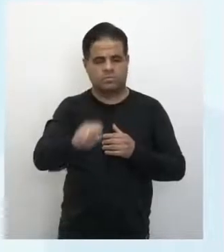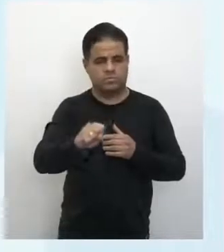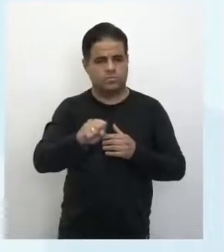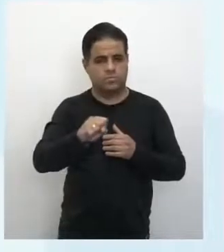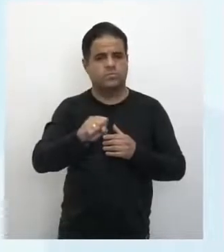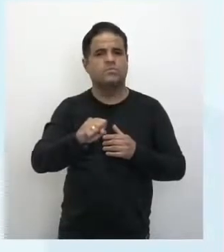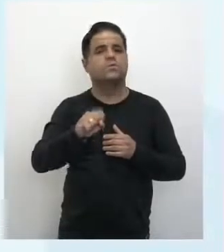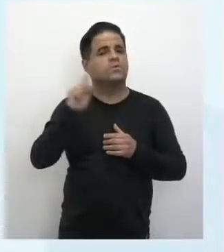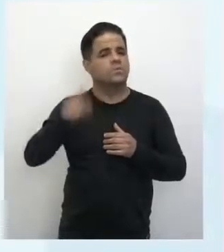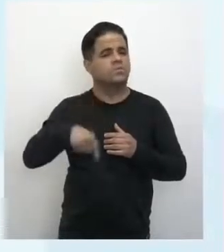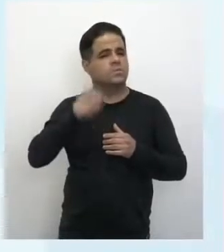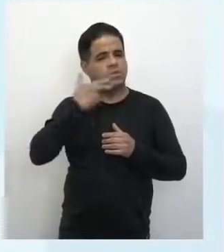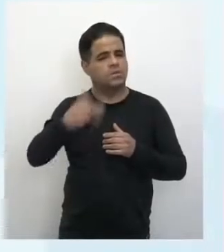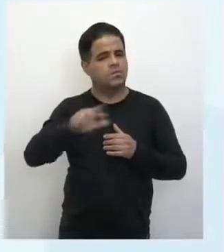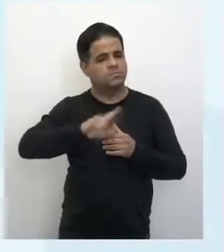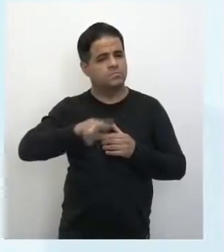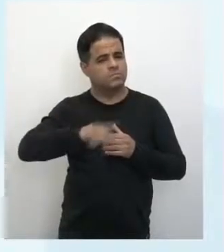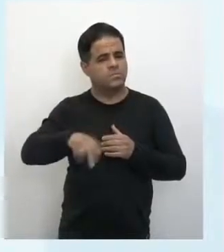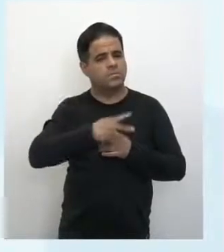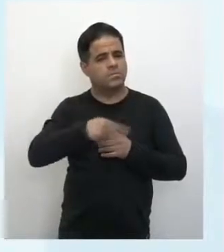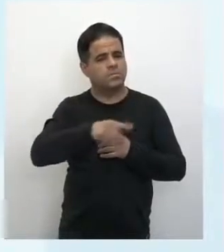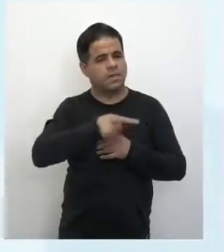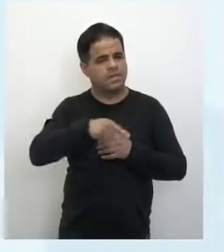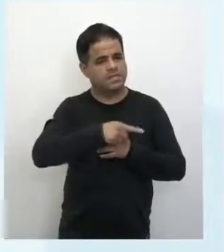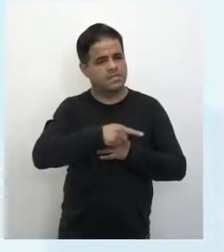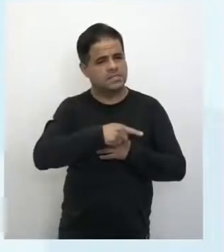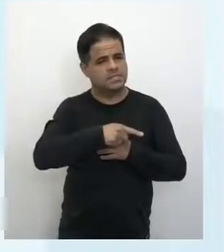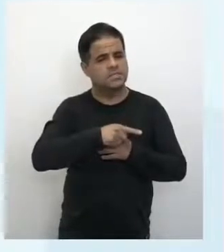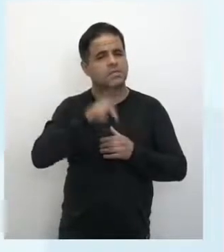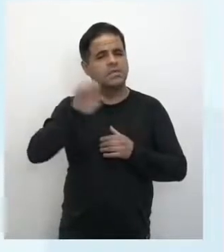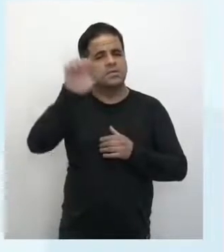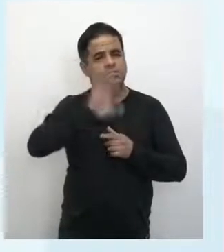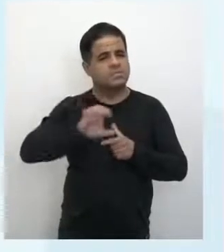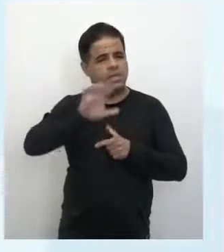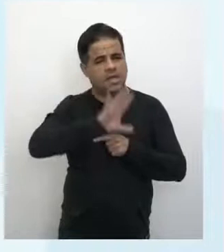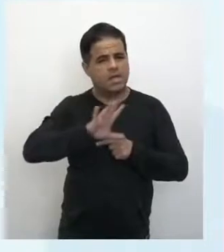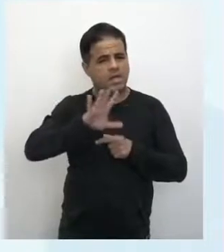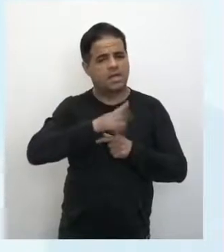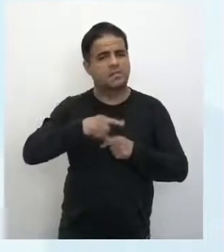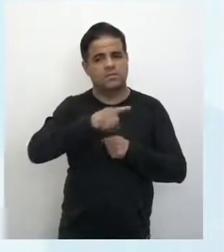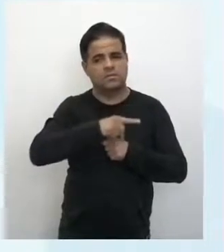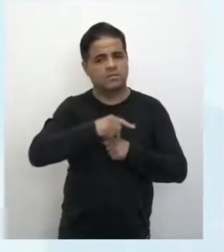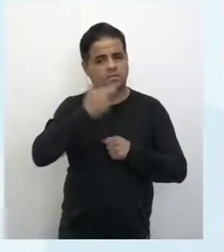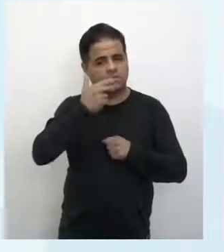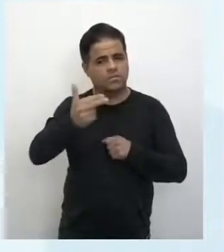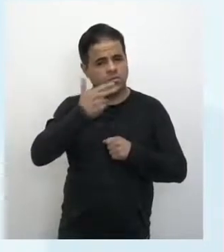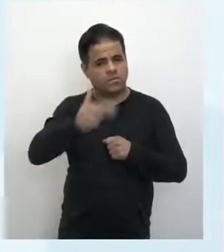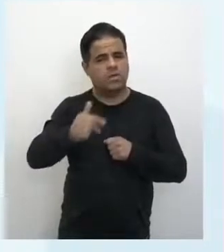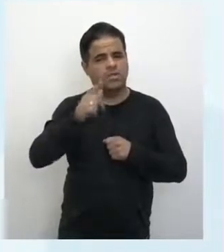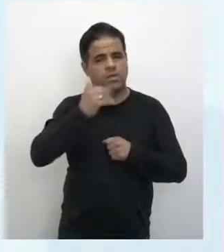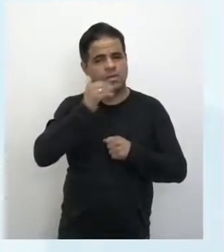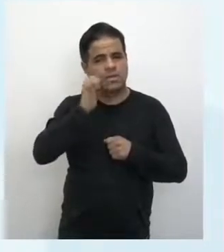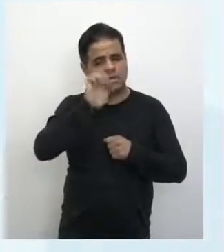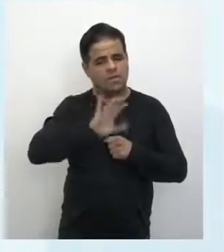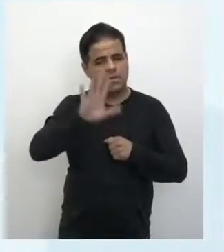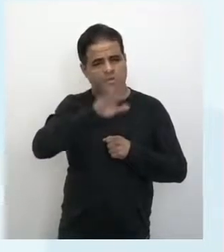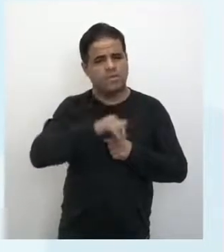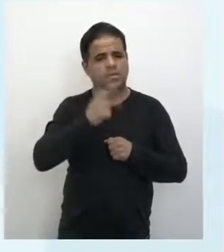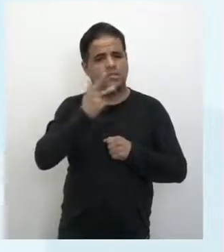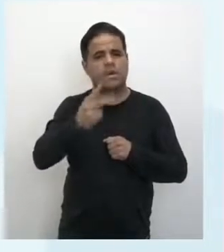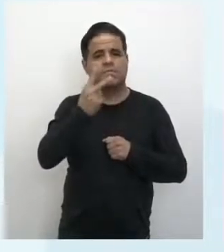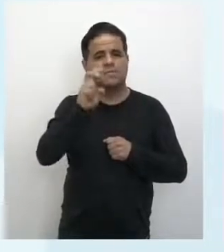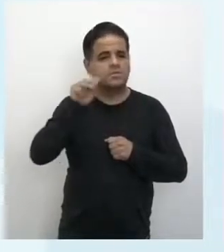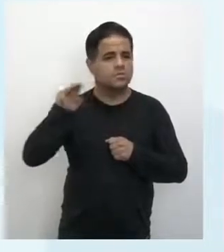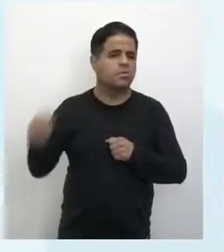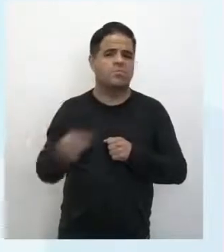que também não é um território, um país, né, mas um estado-nação. O idioma dele é indo-europeu, falado aí por cerca de 25